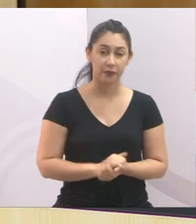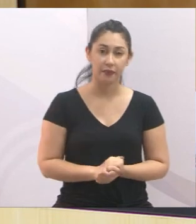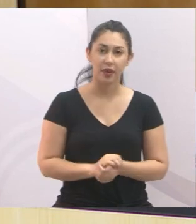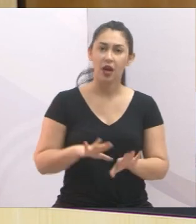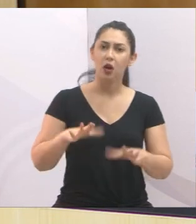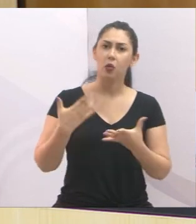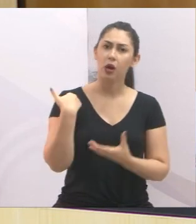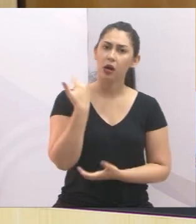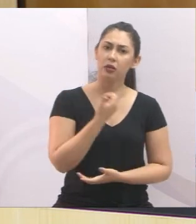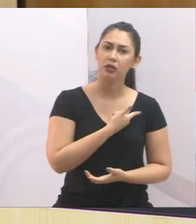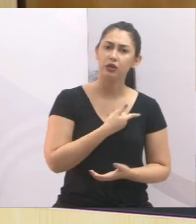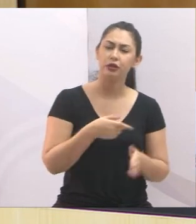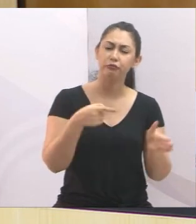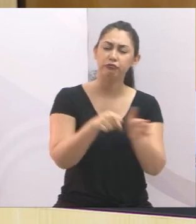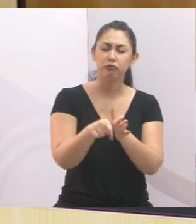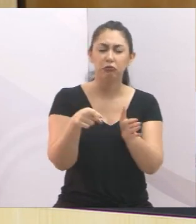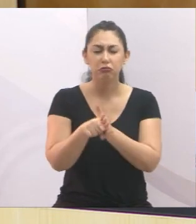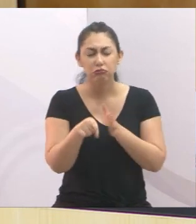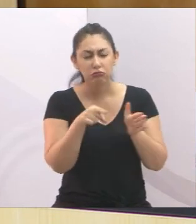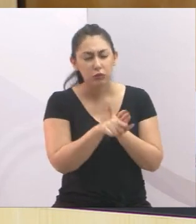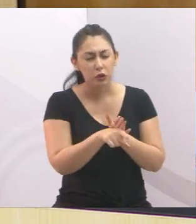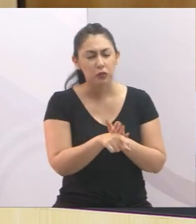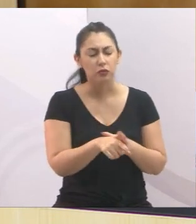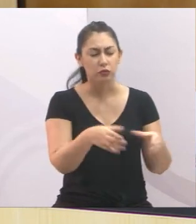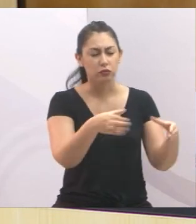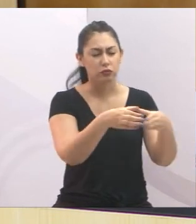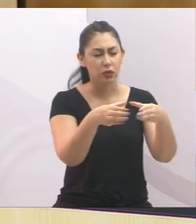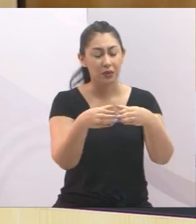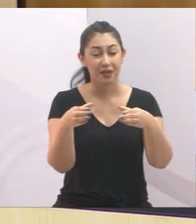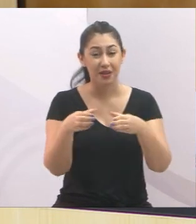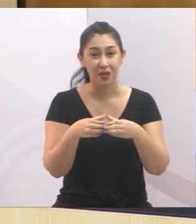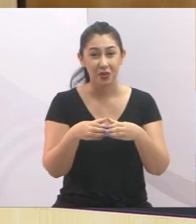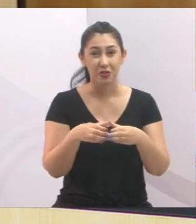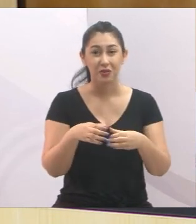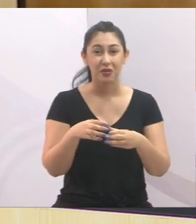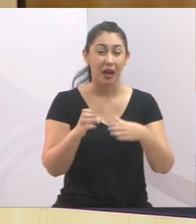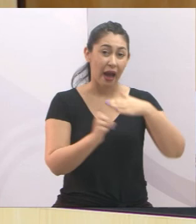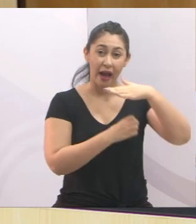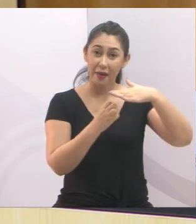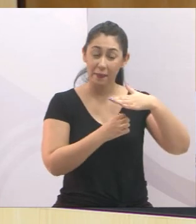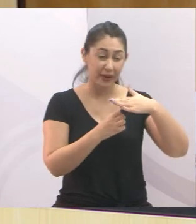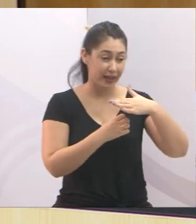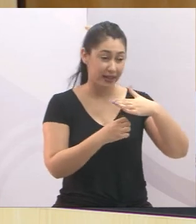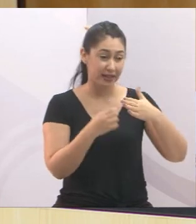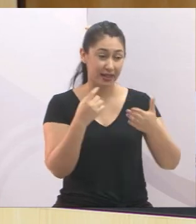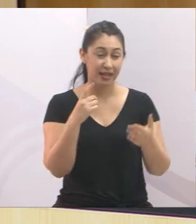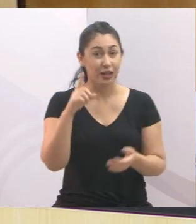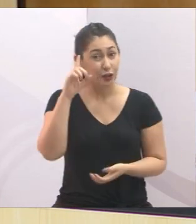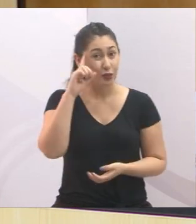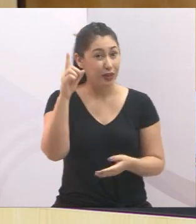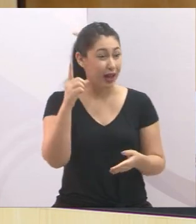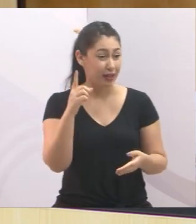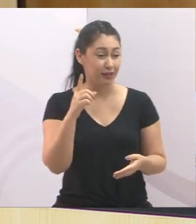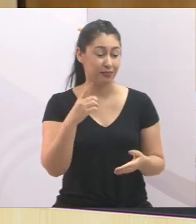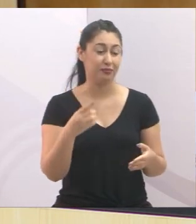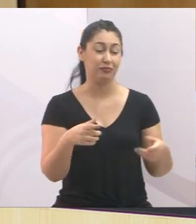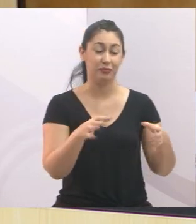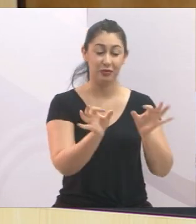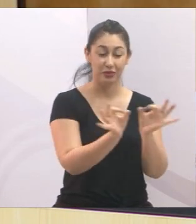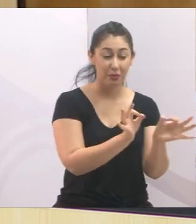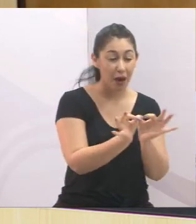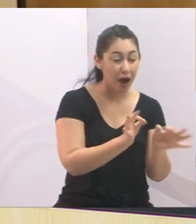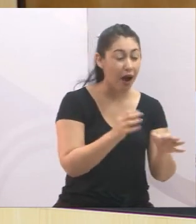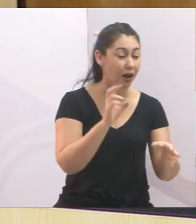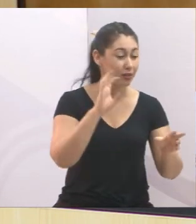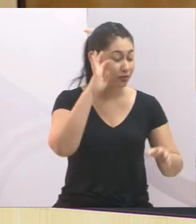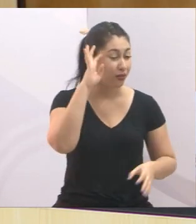pelos síndicos, os referidos condomínios já passaram o prazo da empresa realizar as reivindicações que se interligam com a ação do